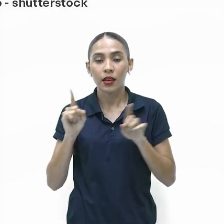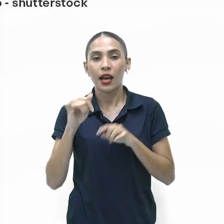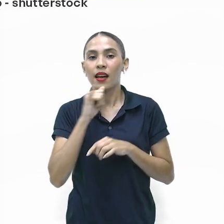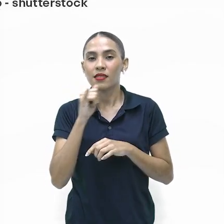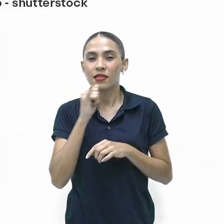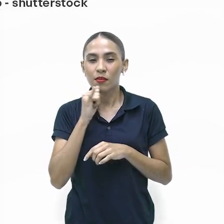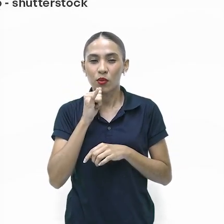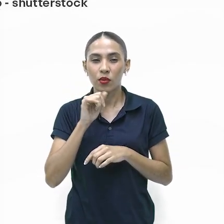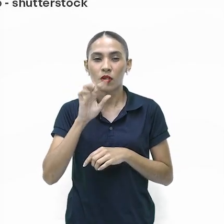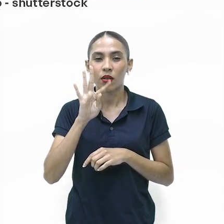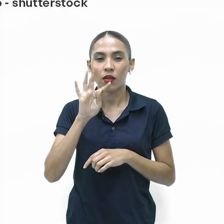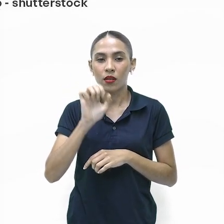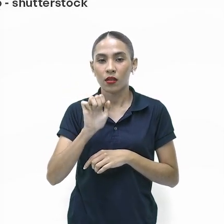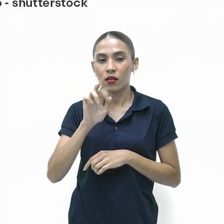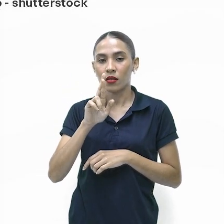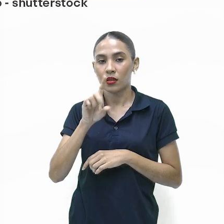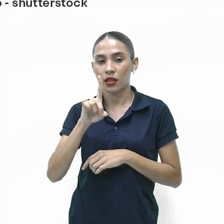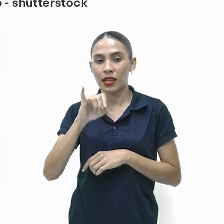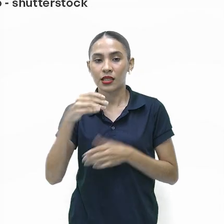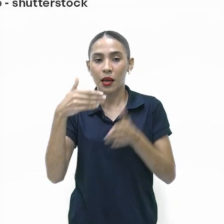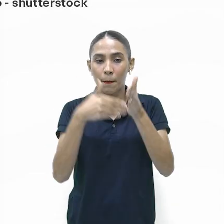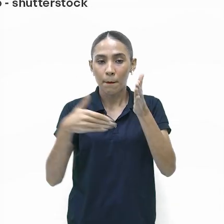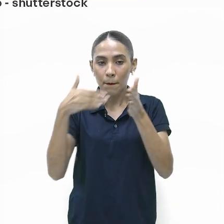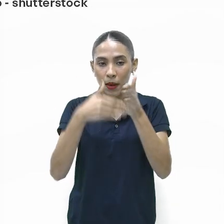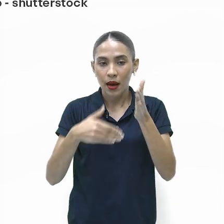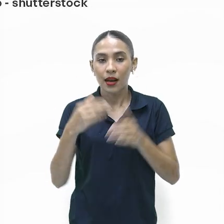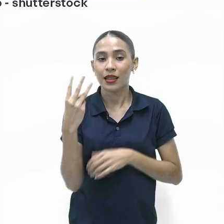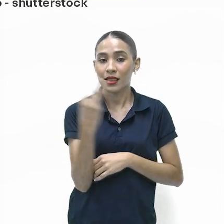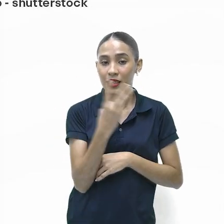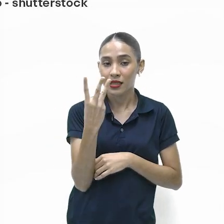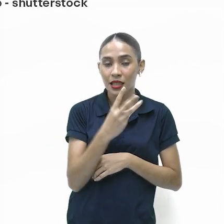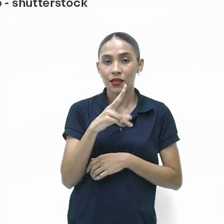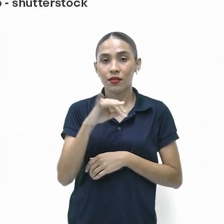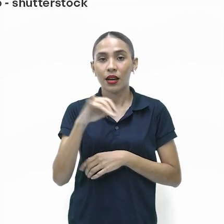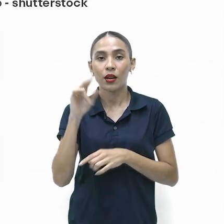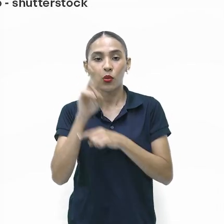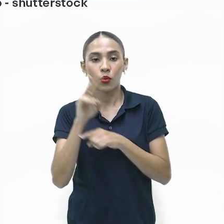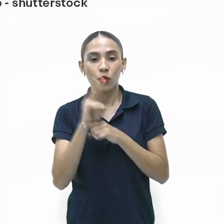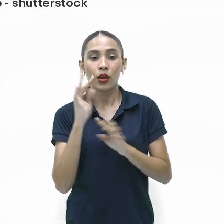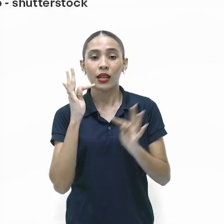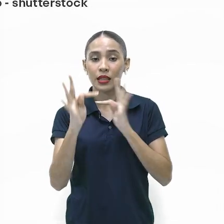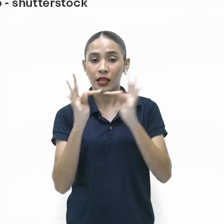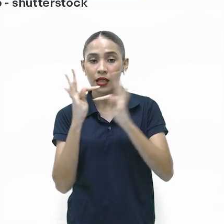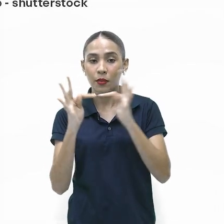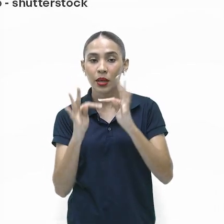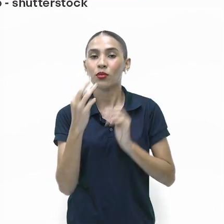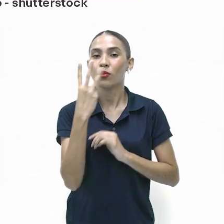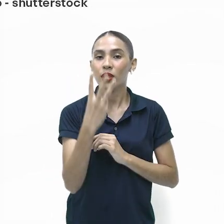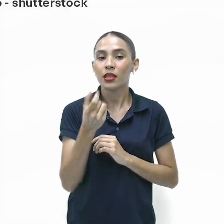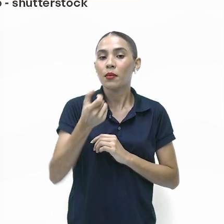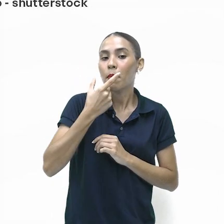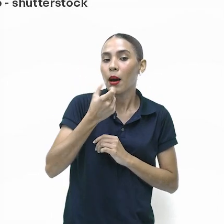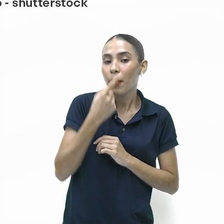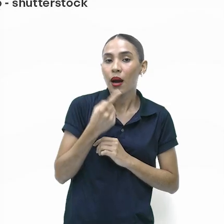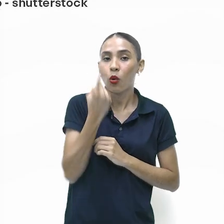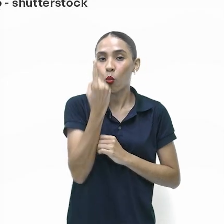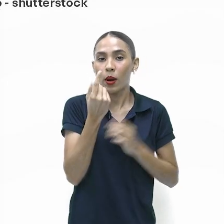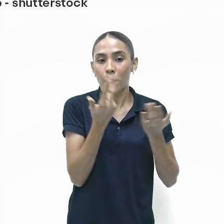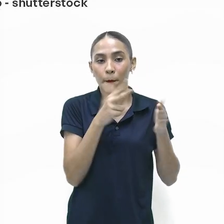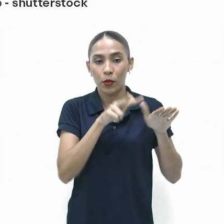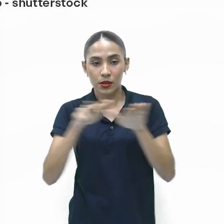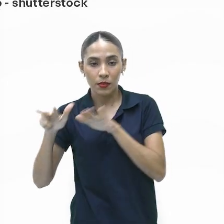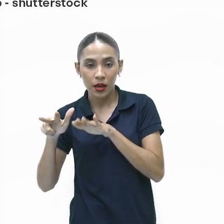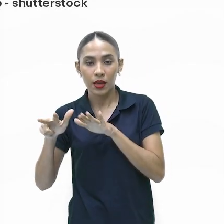sífilis latente tardia, barra terciária, você vai fazer o tratamento com 3 doses de penicilina, uma